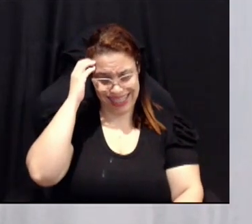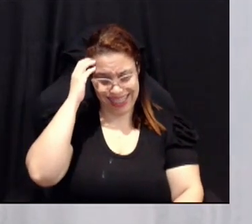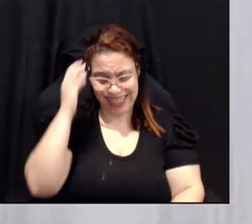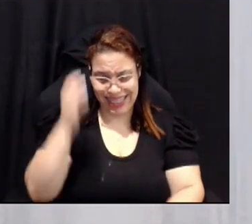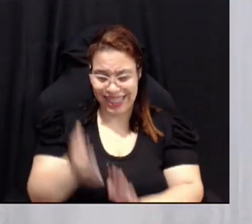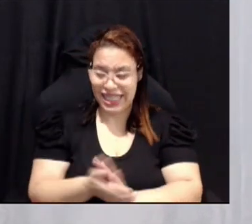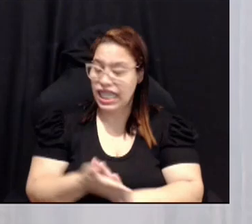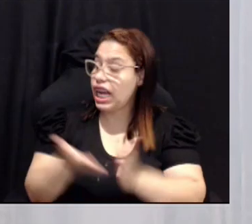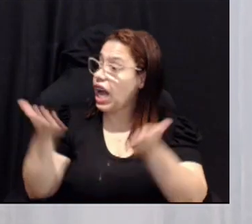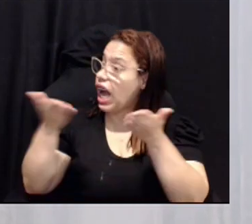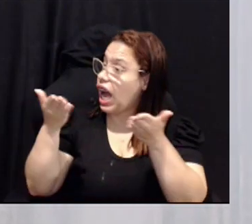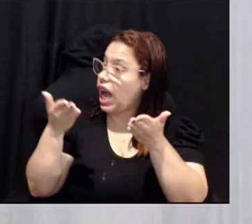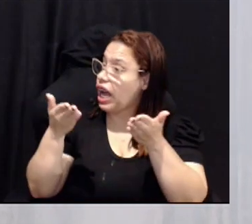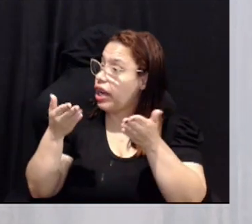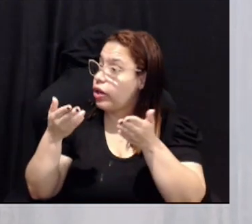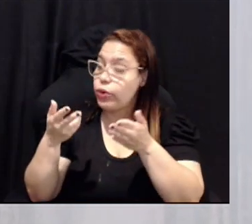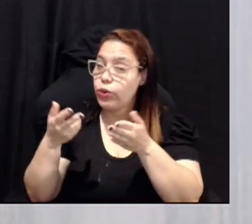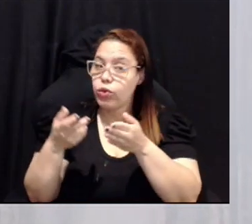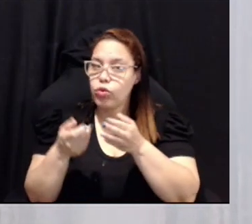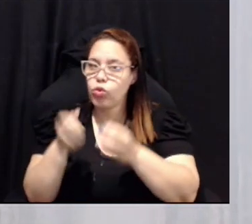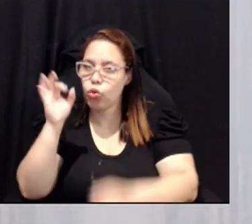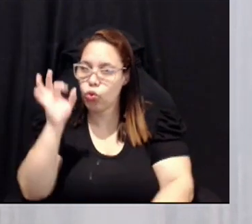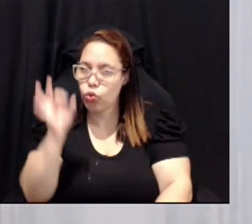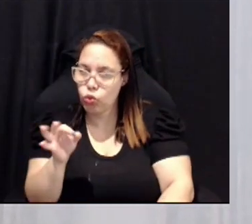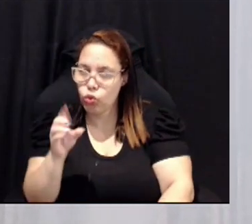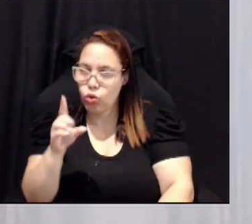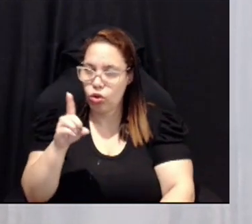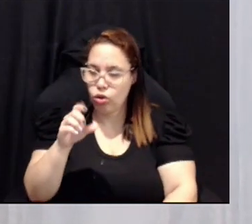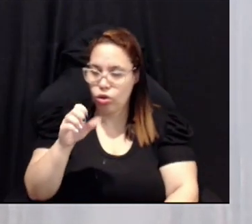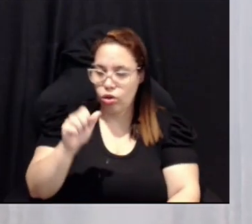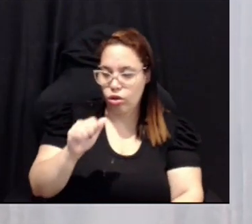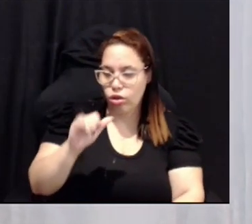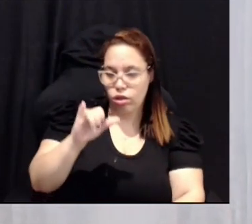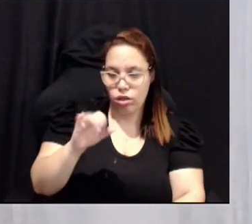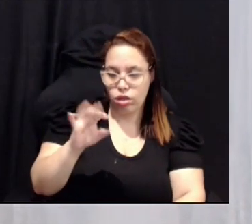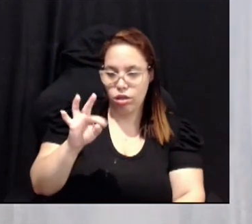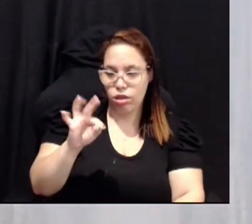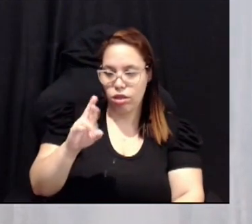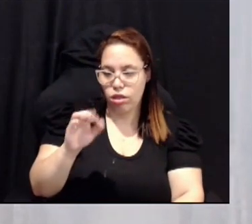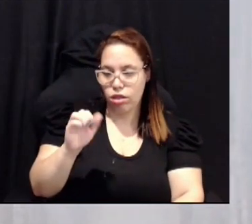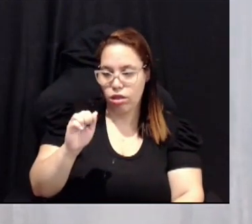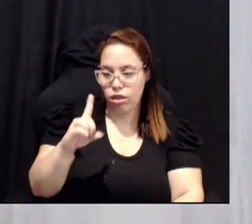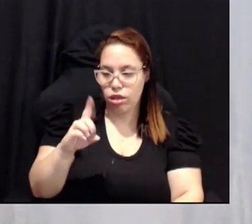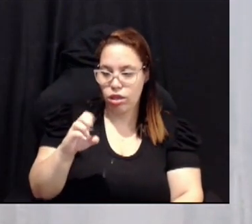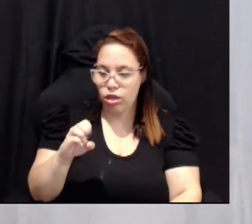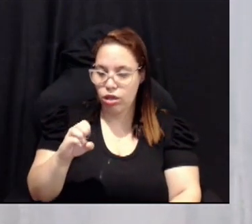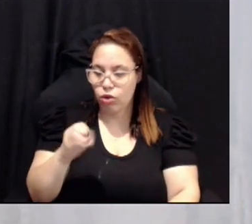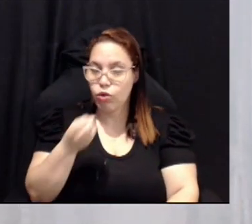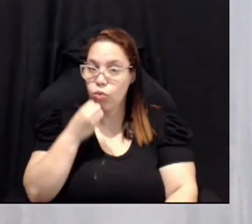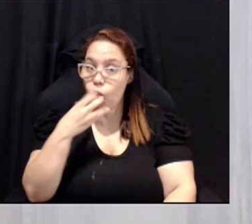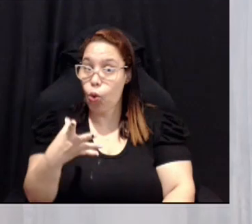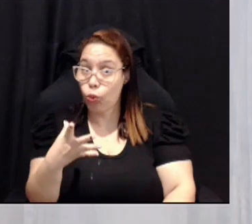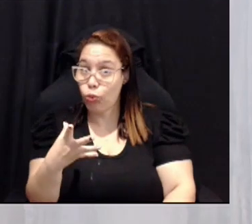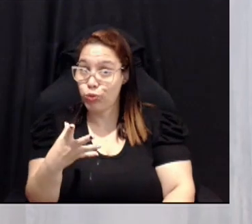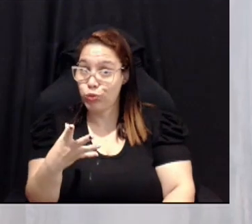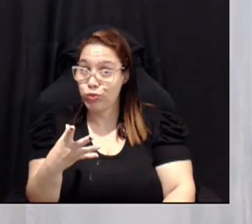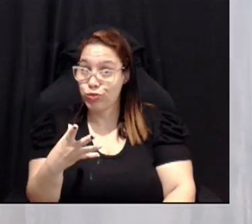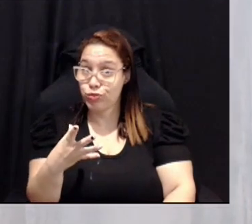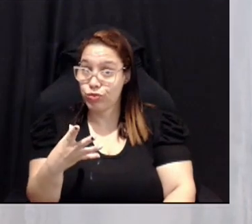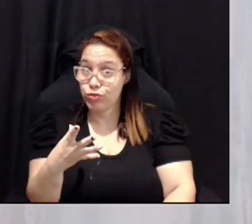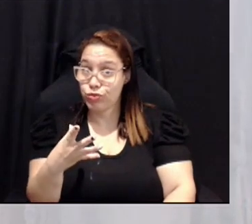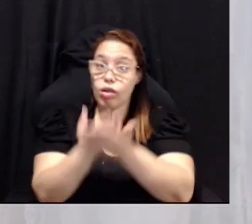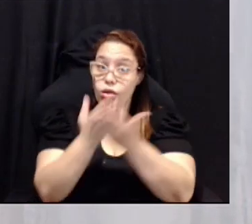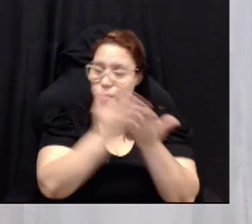das vantagens e desvantagens do day trade, o que é vantajoso e o que não é vantajoso? Olha, muitos estudos, né,